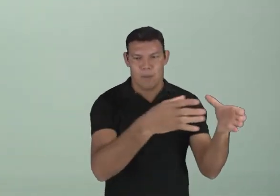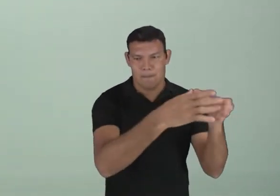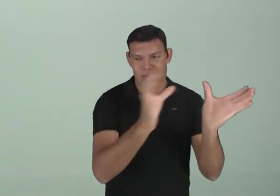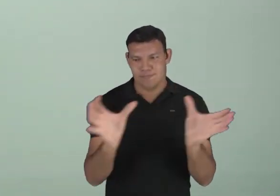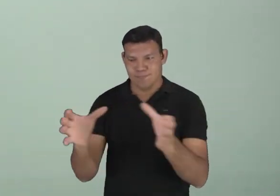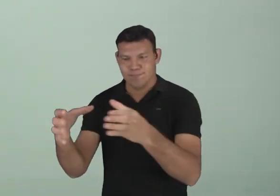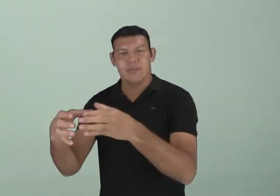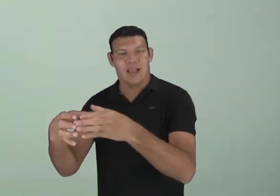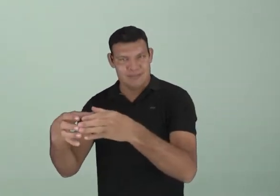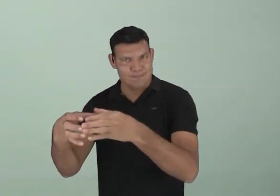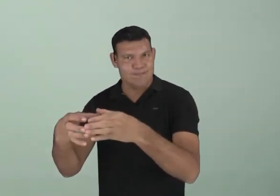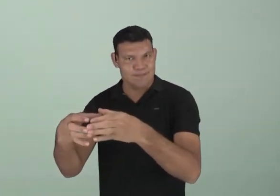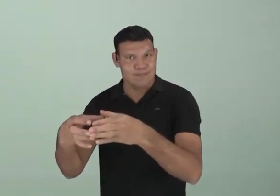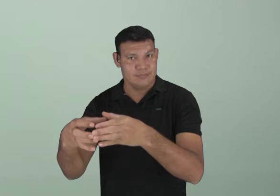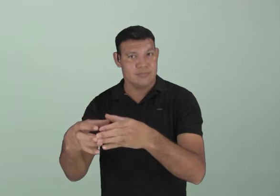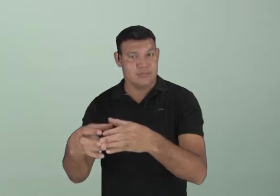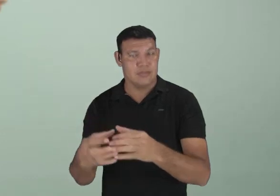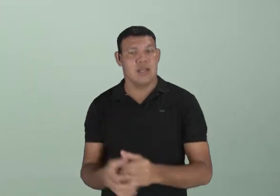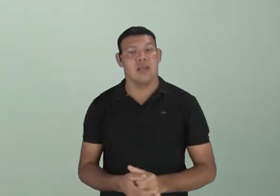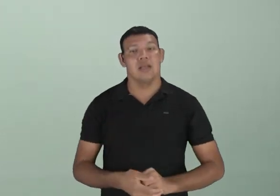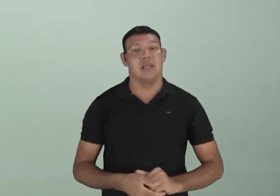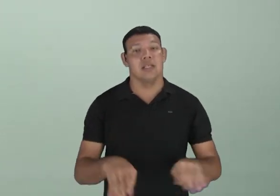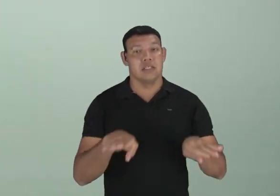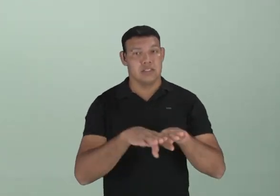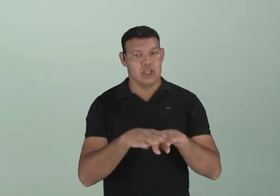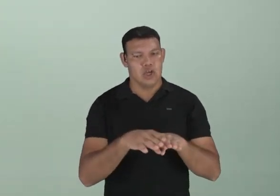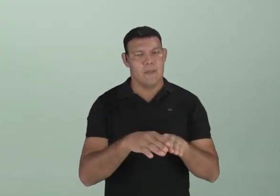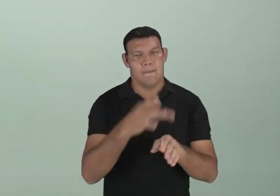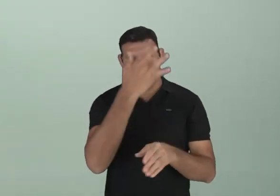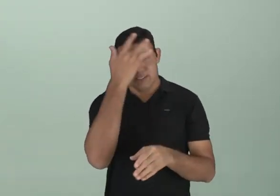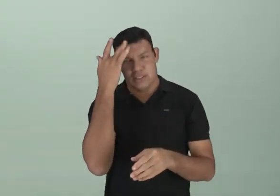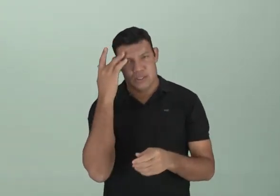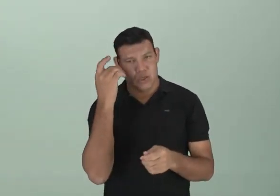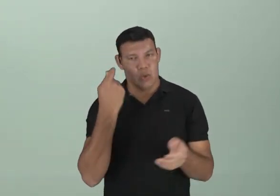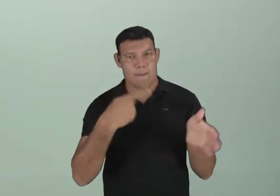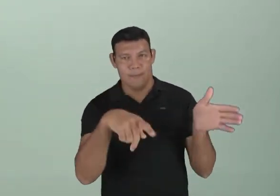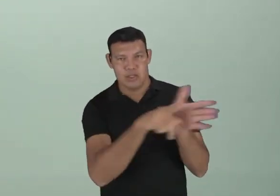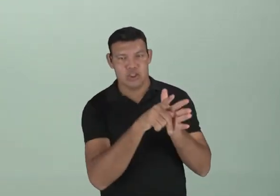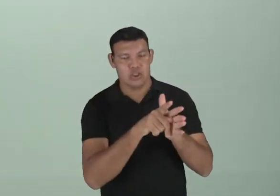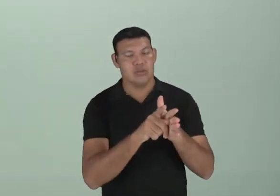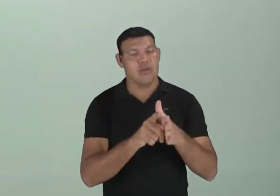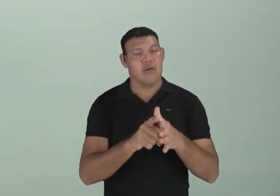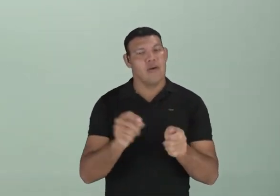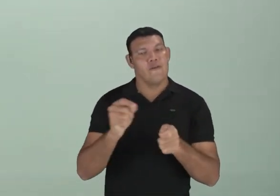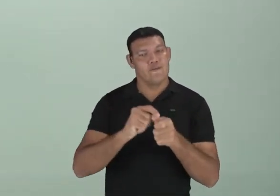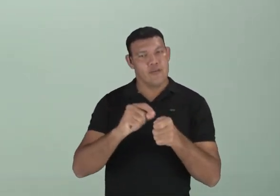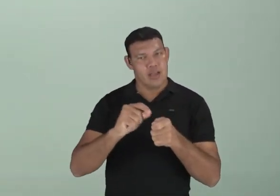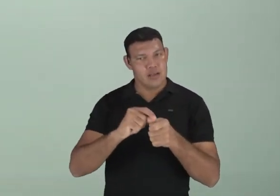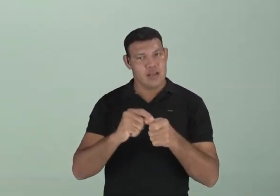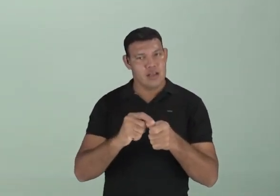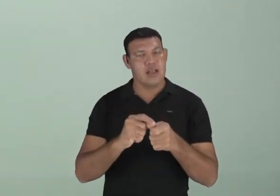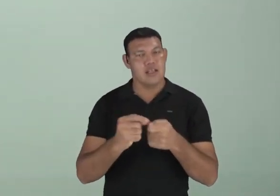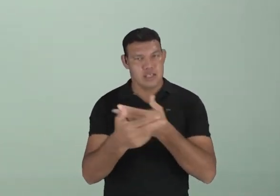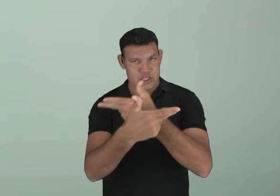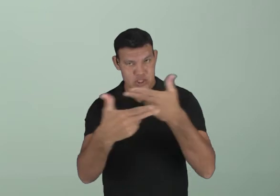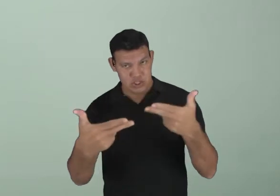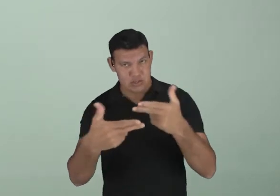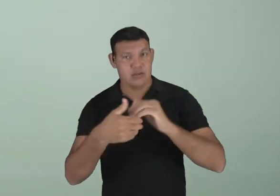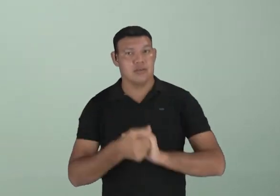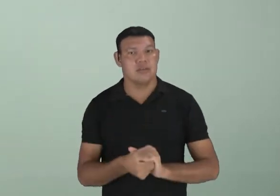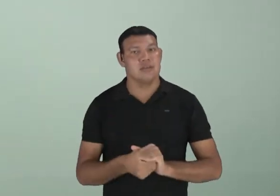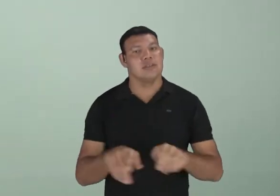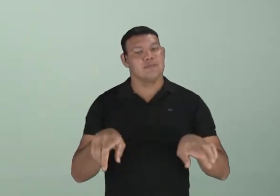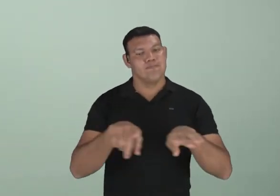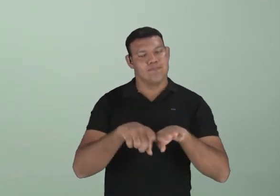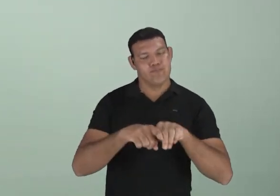classes sociais, entre os detentores dos meios de produção e entre aqueles que somente têm a